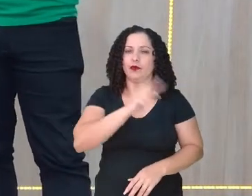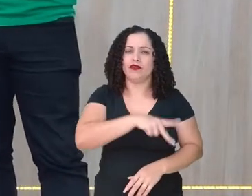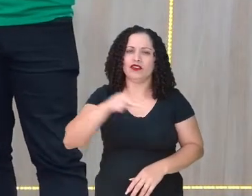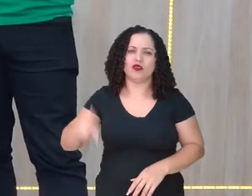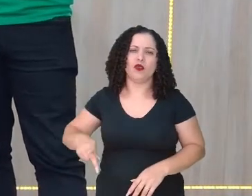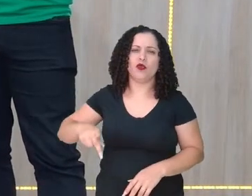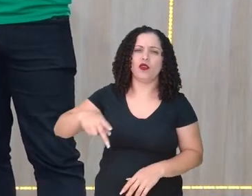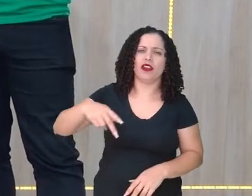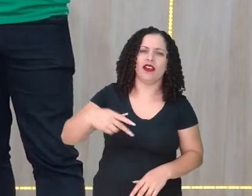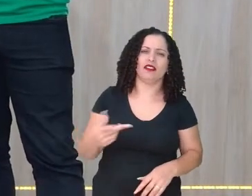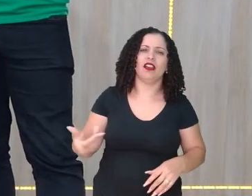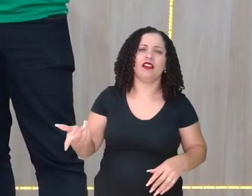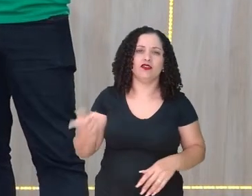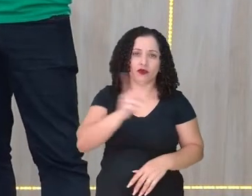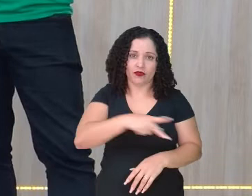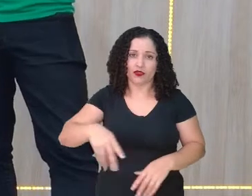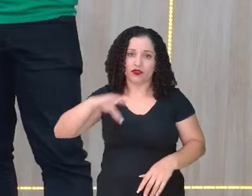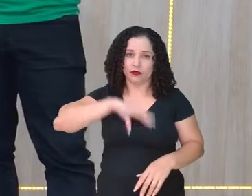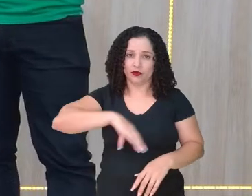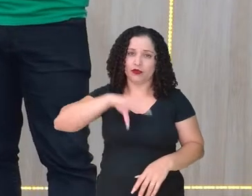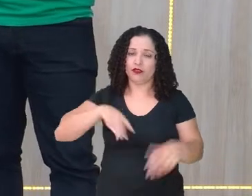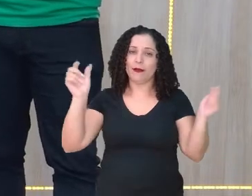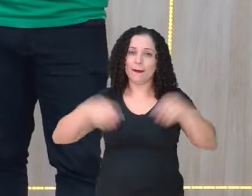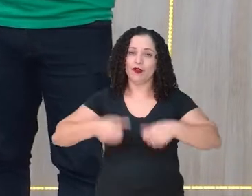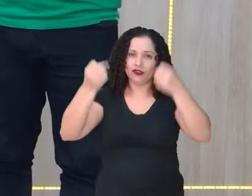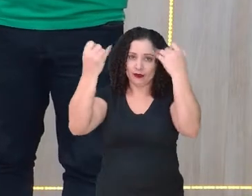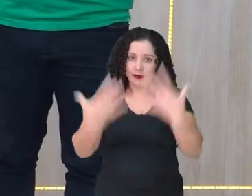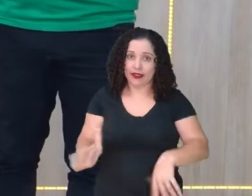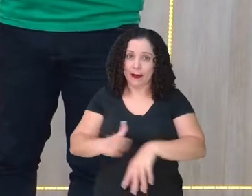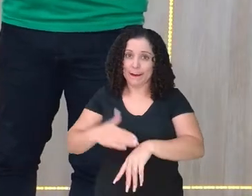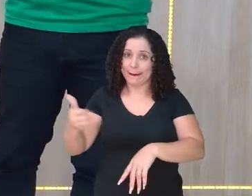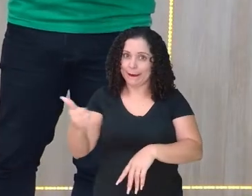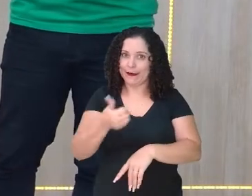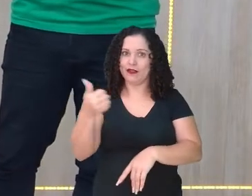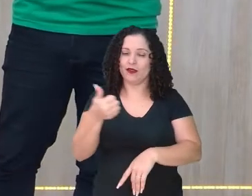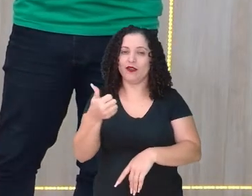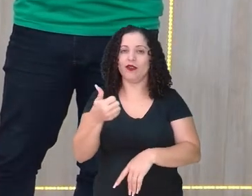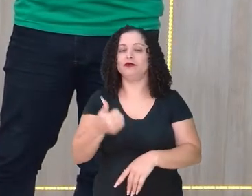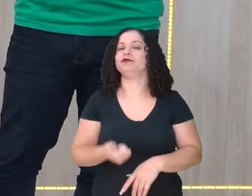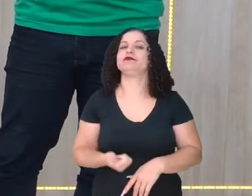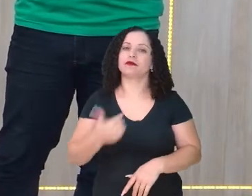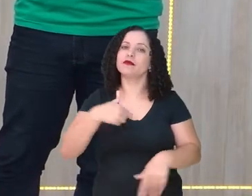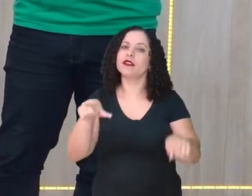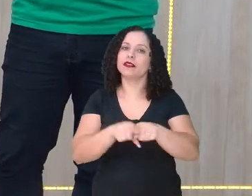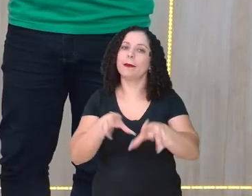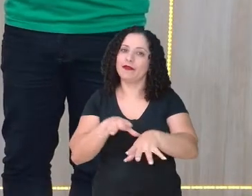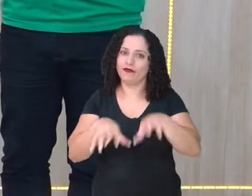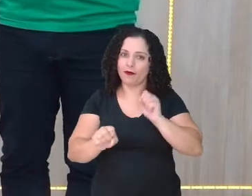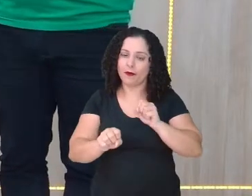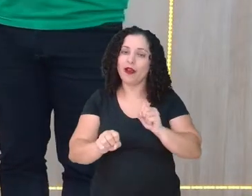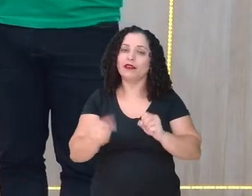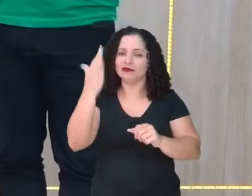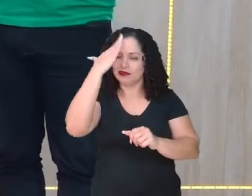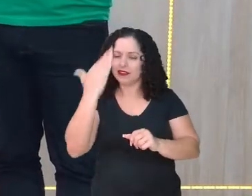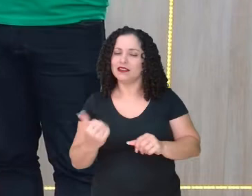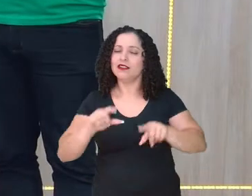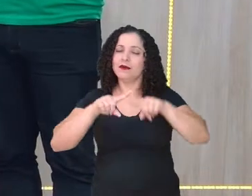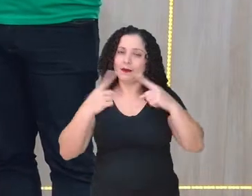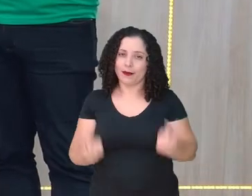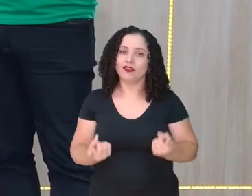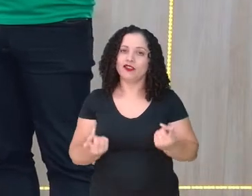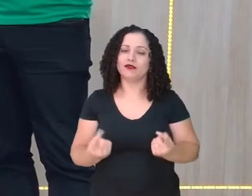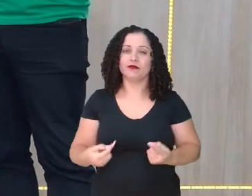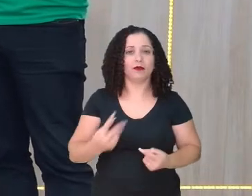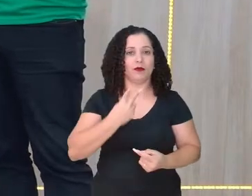Viviane e Adriana podem falar sobre isso melhor do que eu, embora eu também seja um letrado, sei o que eu estou falando, certo? Não